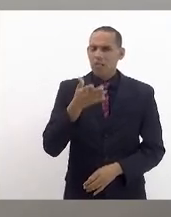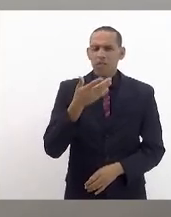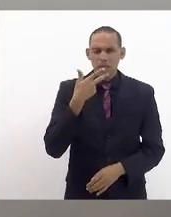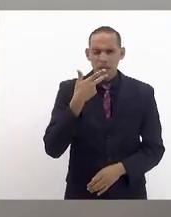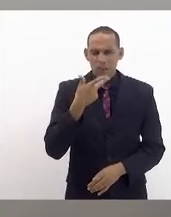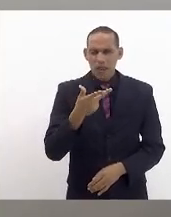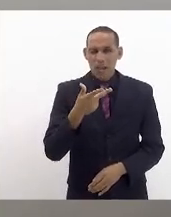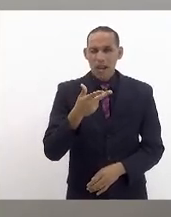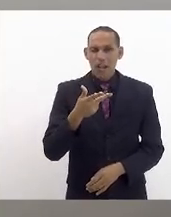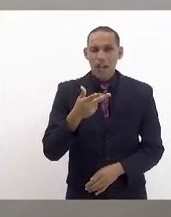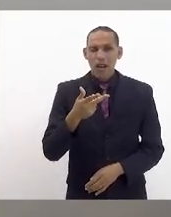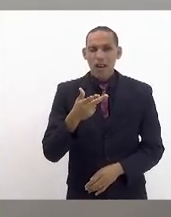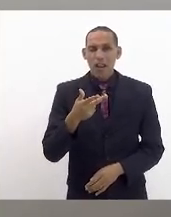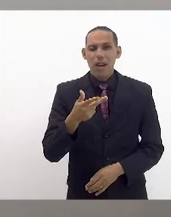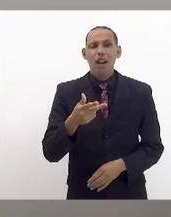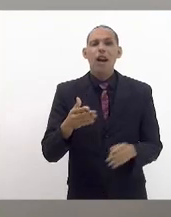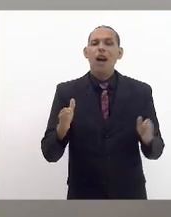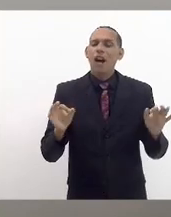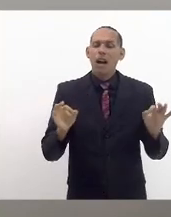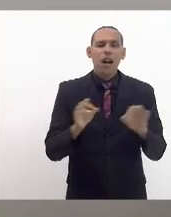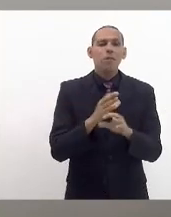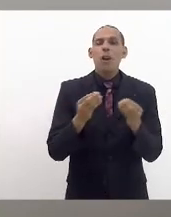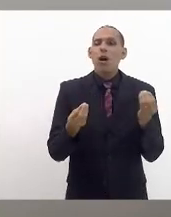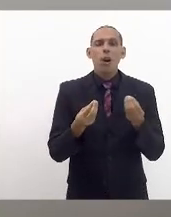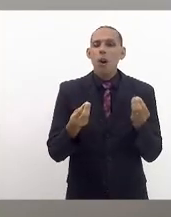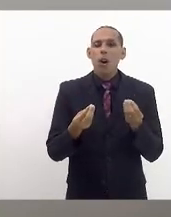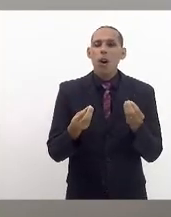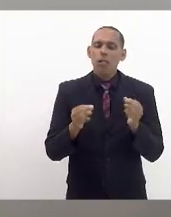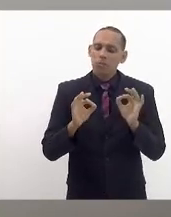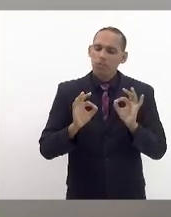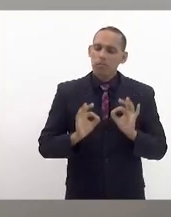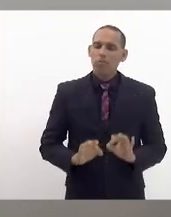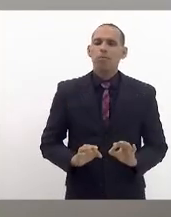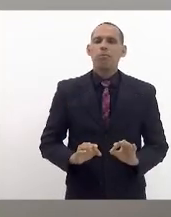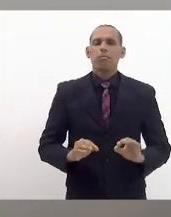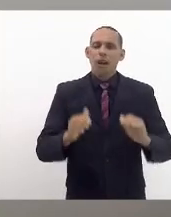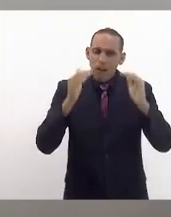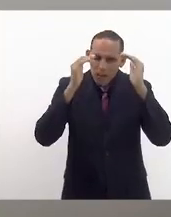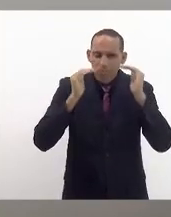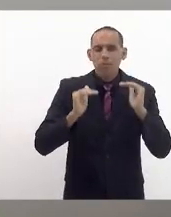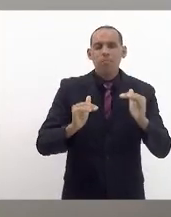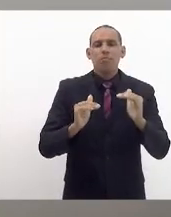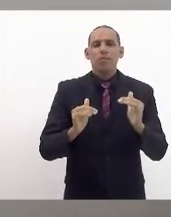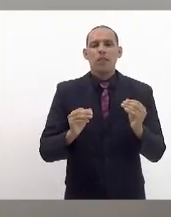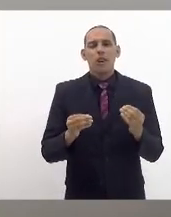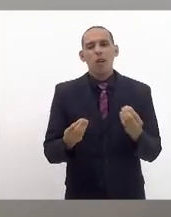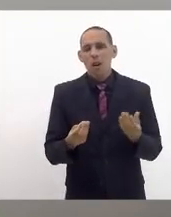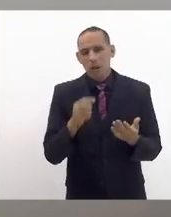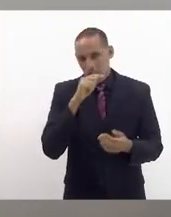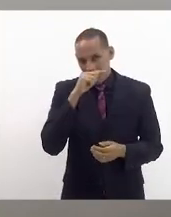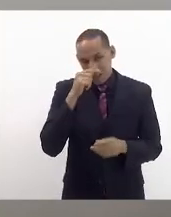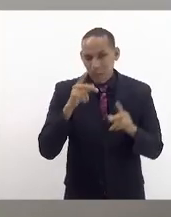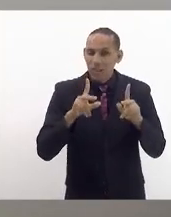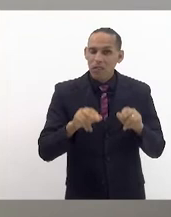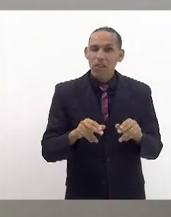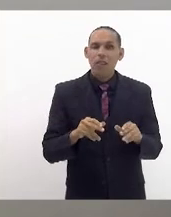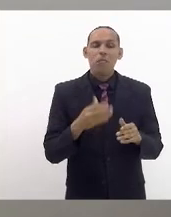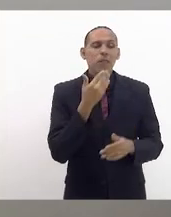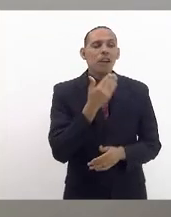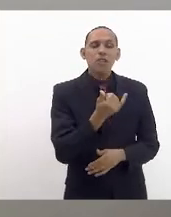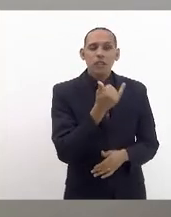encerrasse esse assunto de forma polida, educada e de forma... como um cavalheiro pedindo